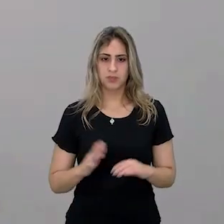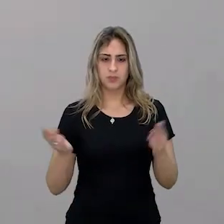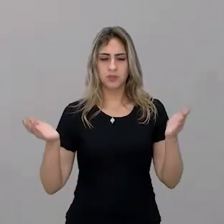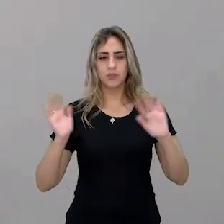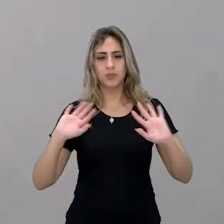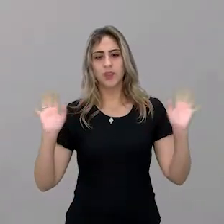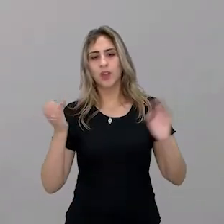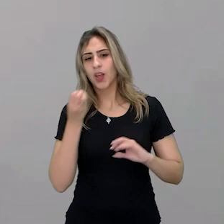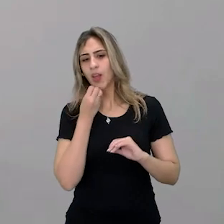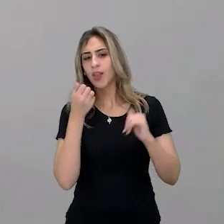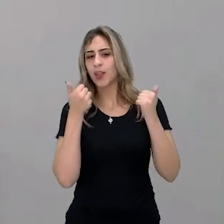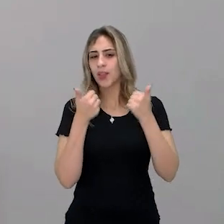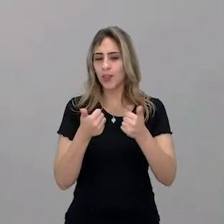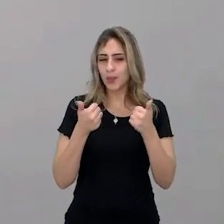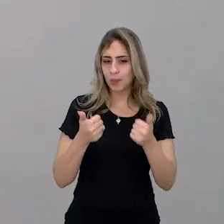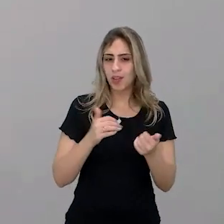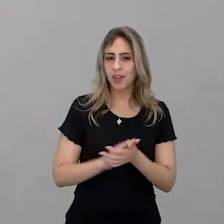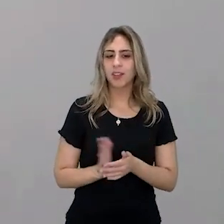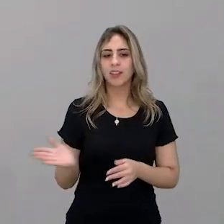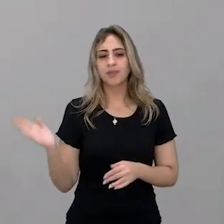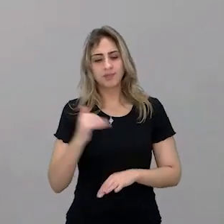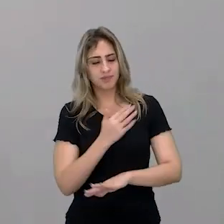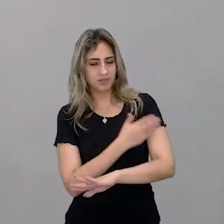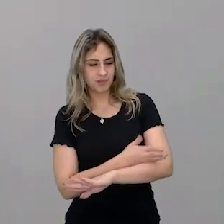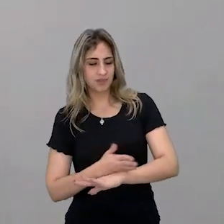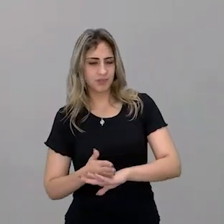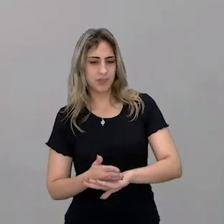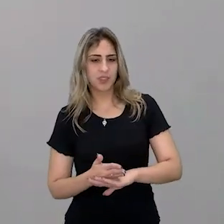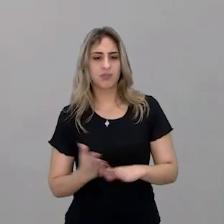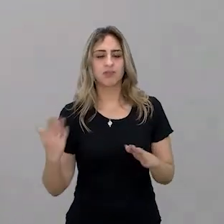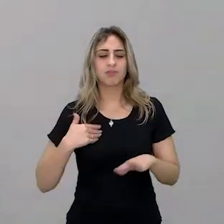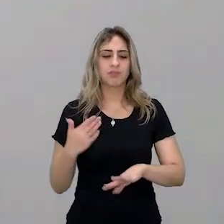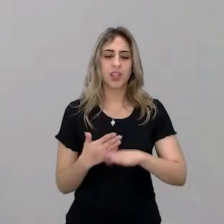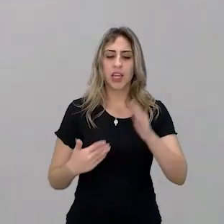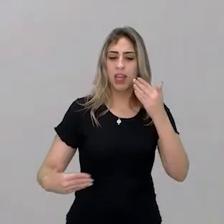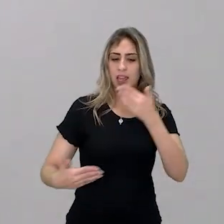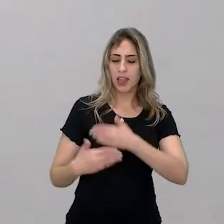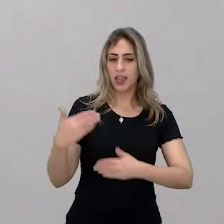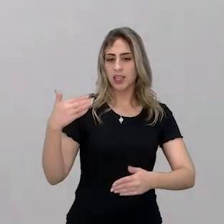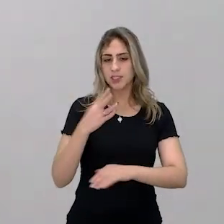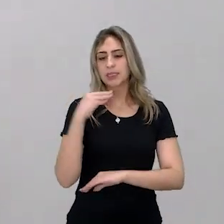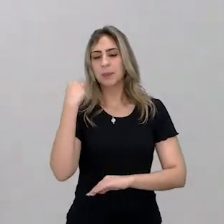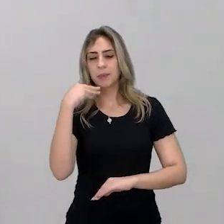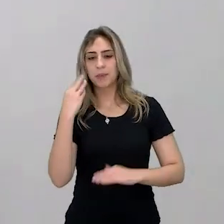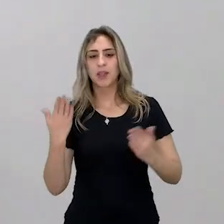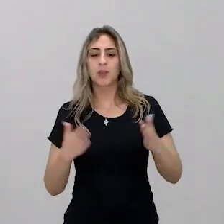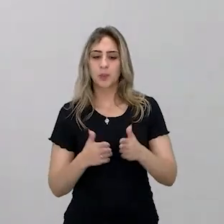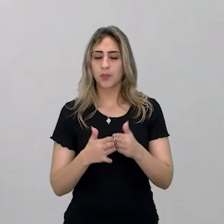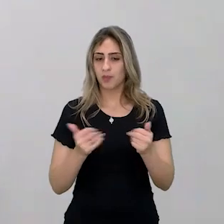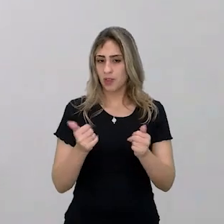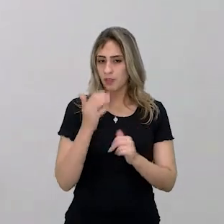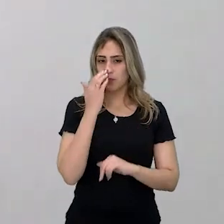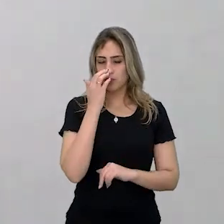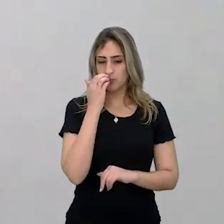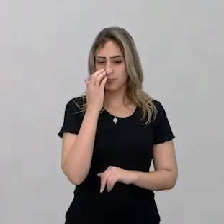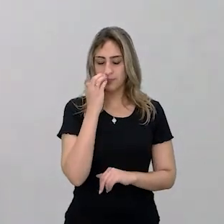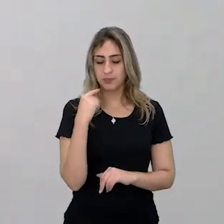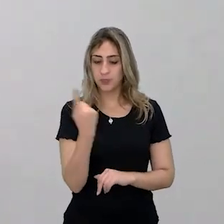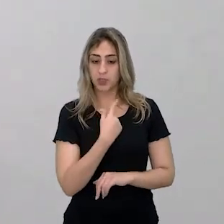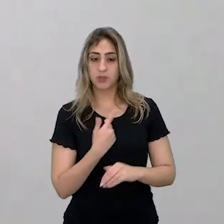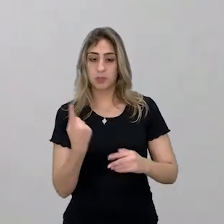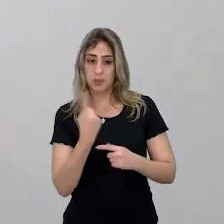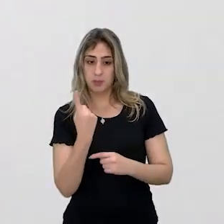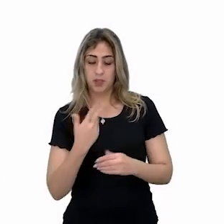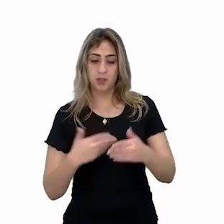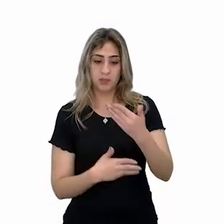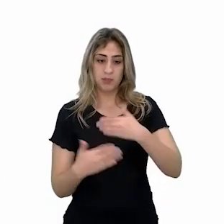Oi, tudo bem? Vamos lá. Eu vou pedir para colocar nos slides dos experimentos, por favor, do nosso primeiro